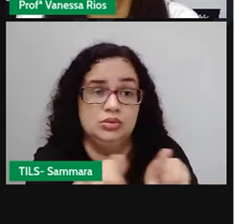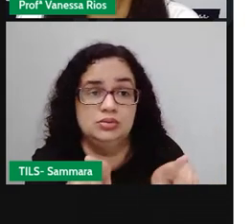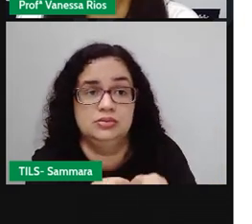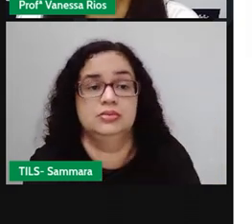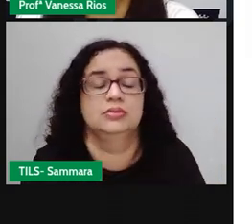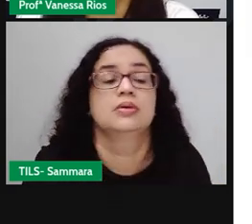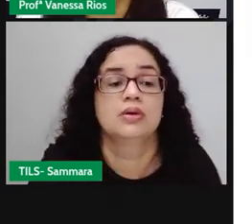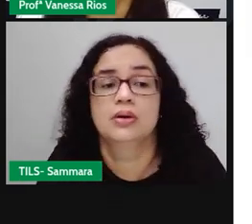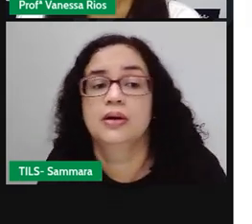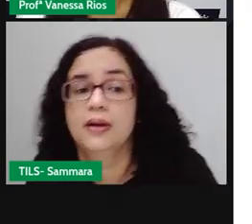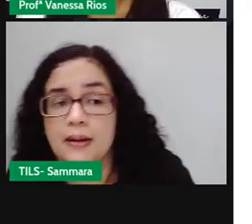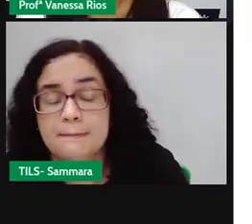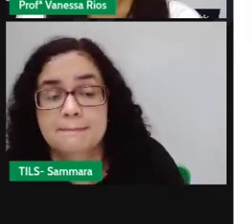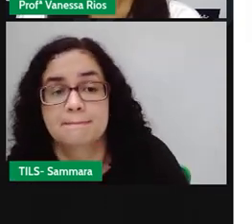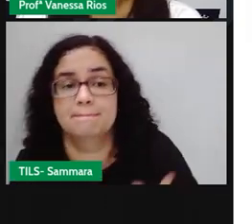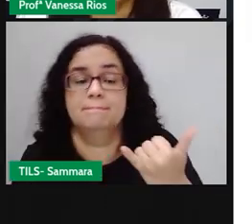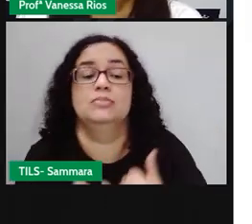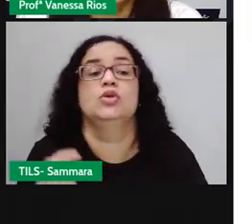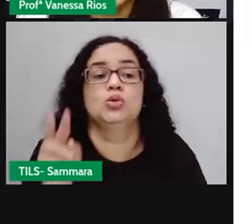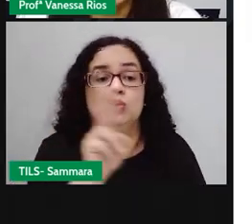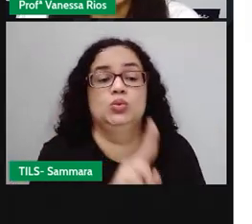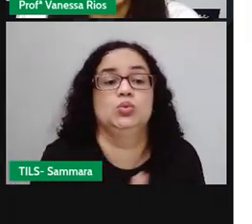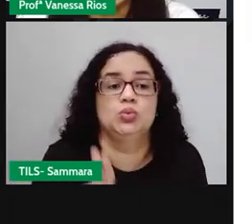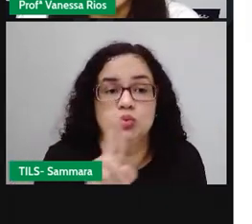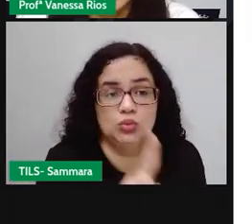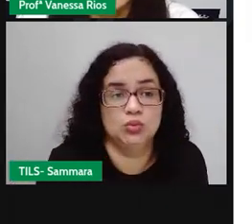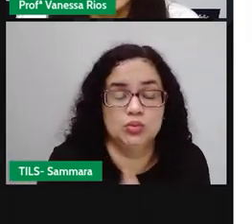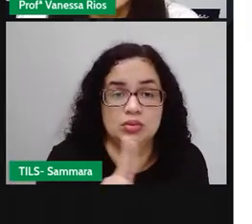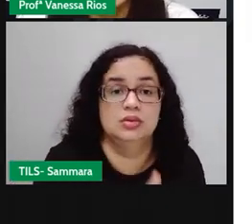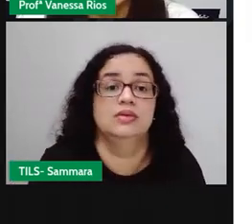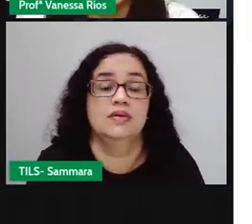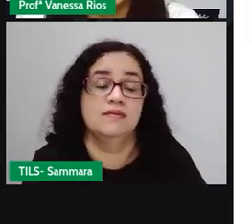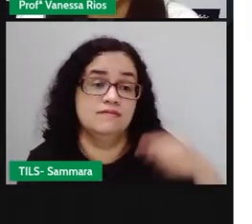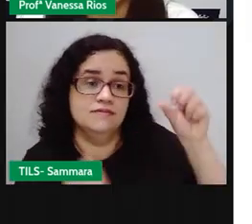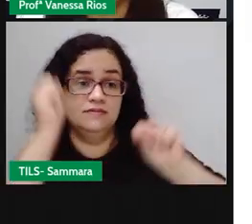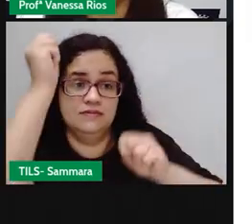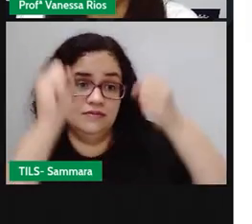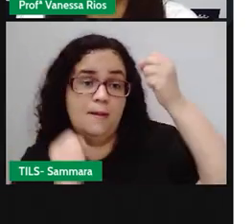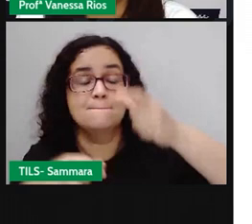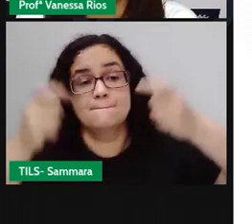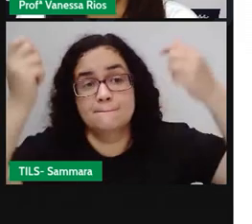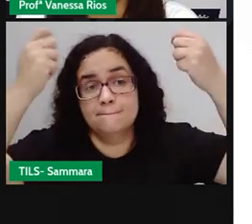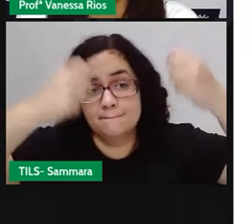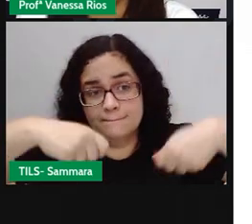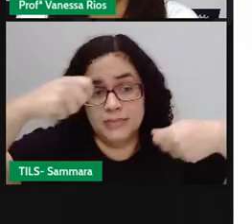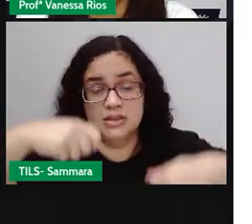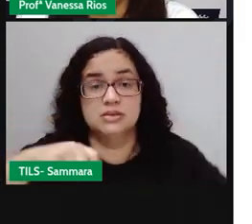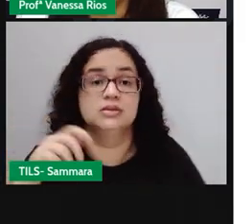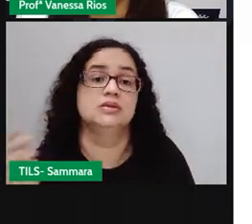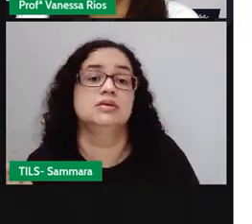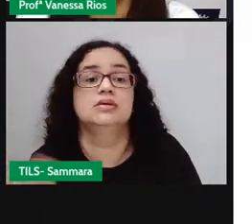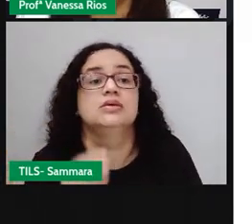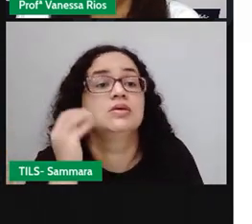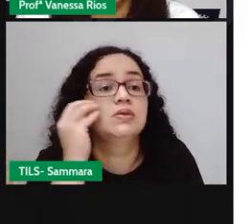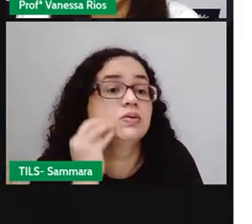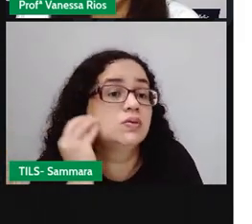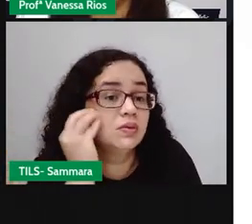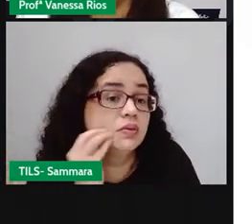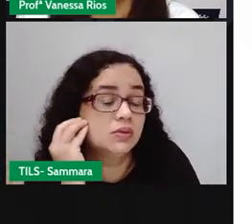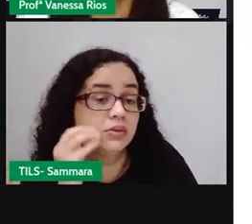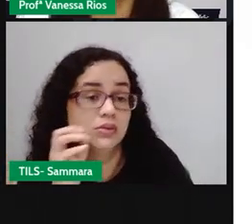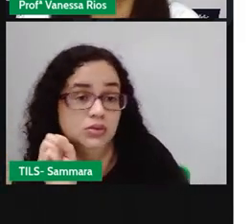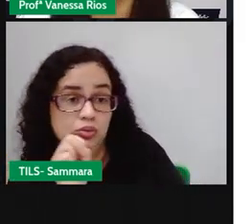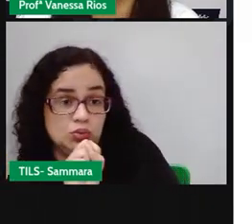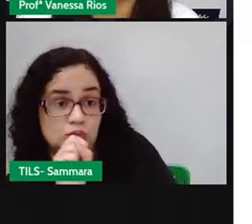Então, quando um brinquedo ele vai ser lançado, né, pelas fábricas, ele precisa passar por testes de